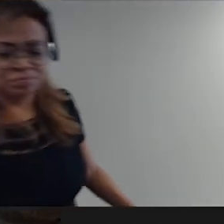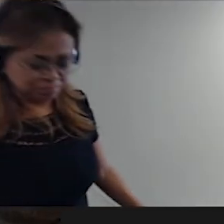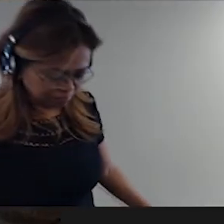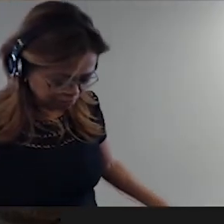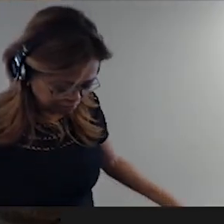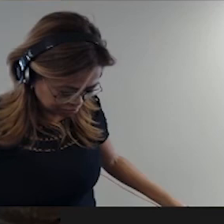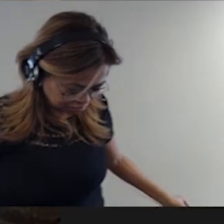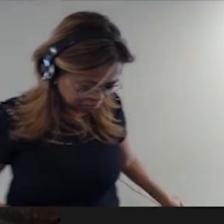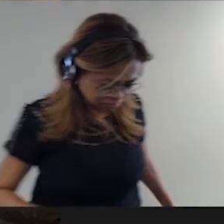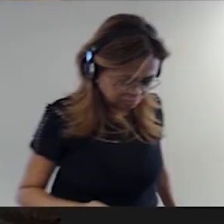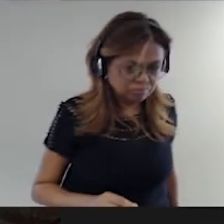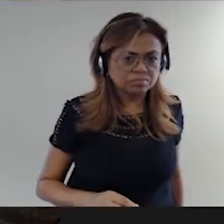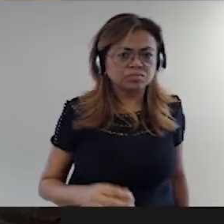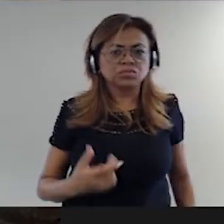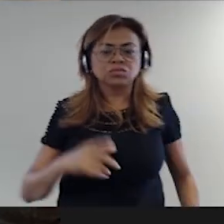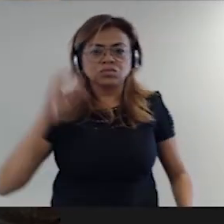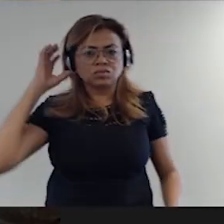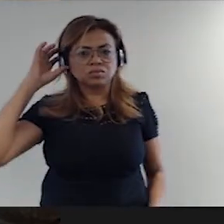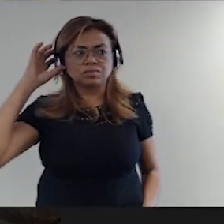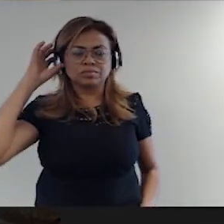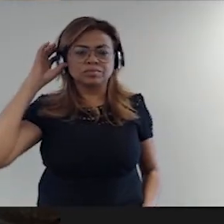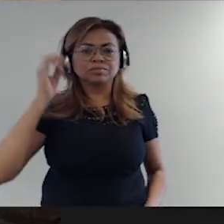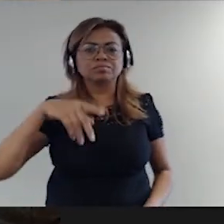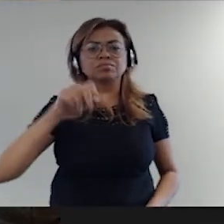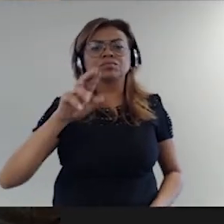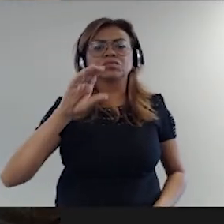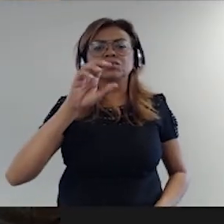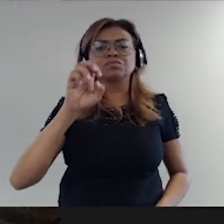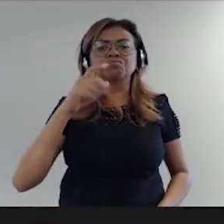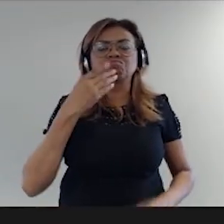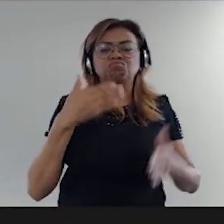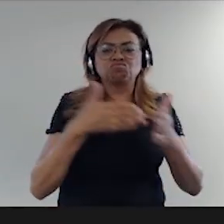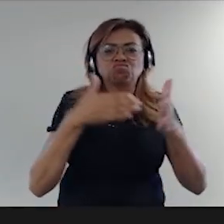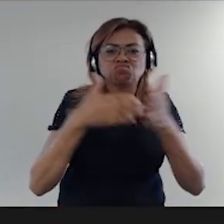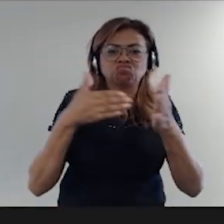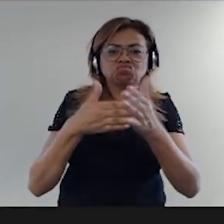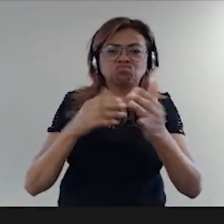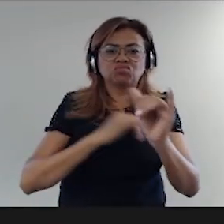brasileiro. Essa minha... A internet do Dr. Marcelo está travando.